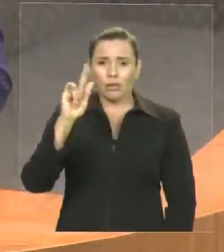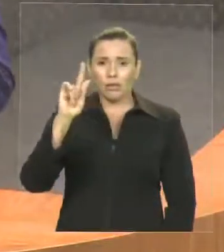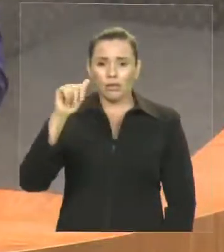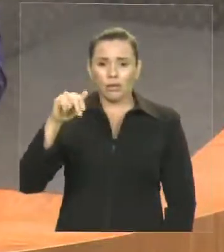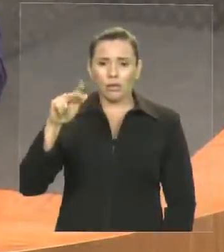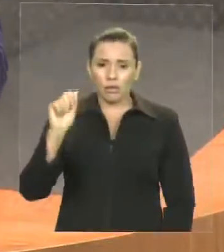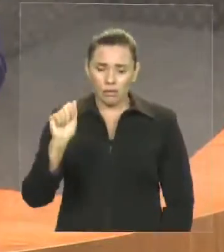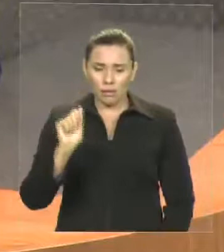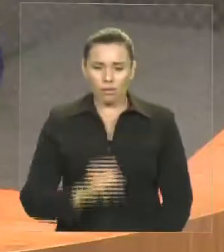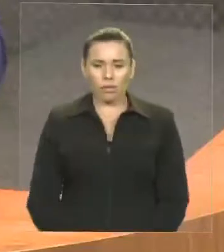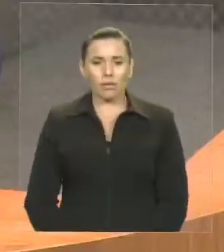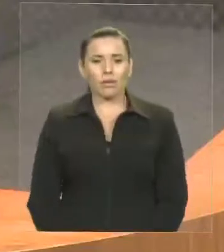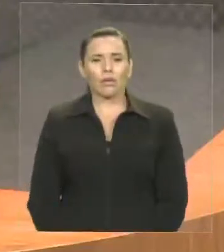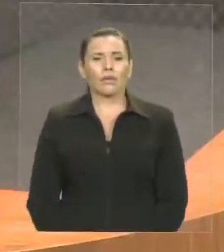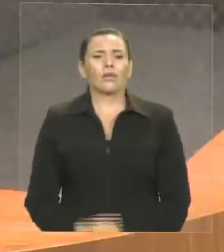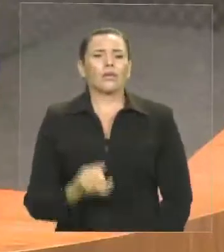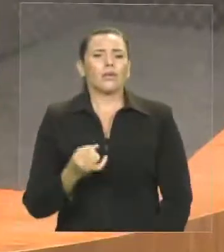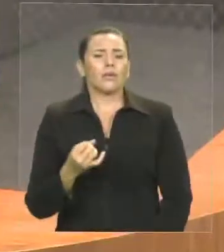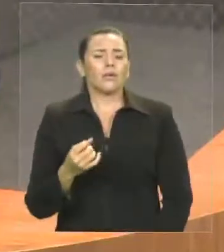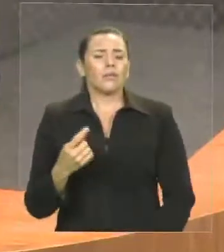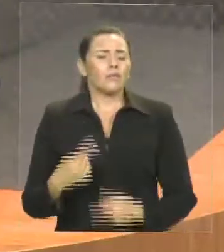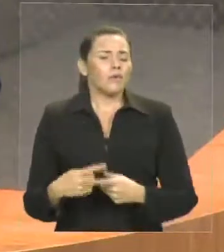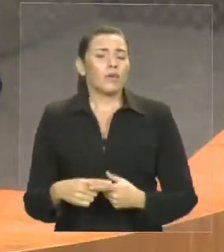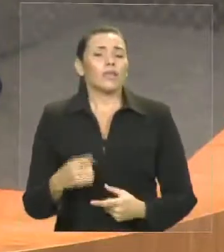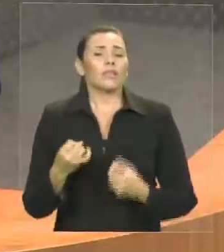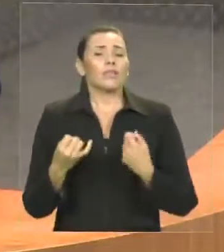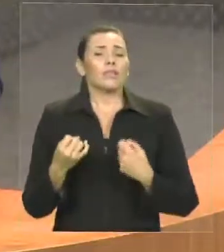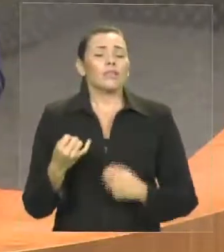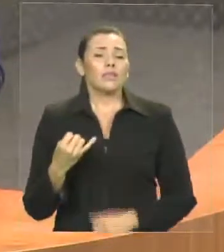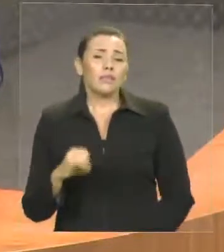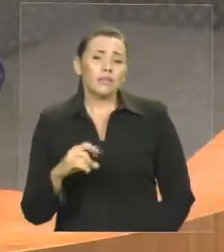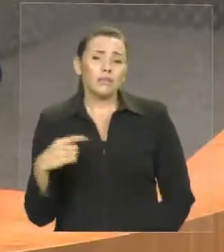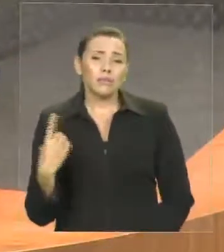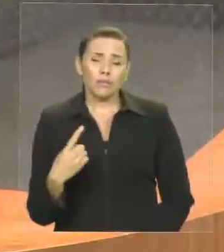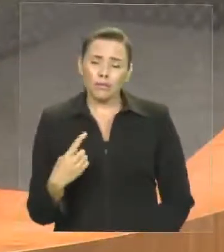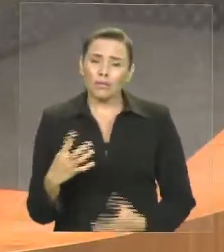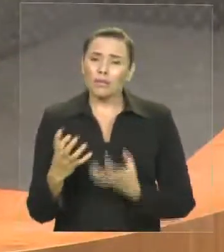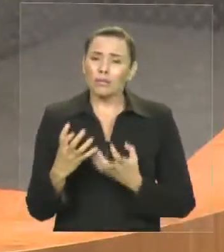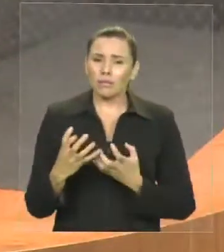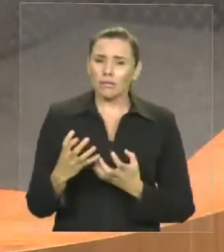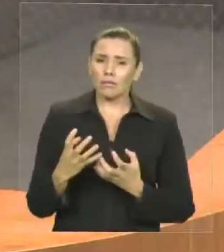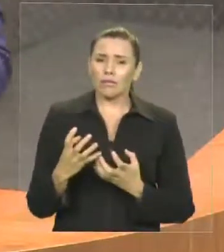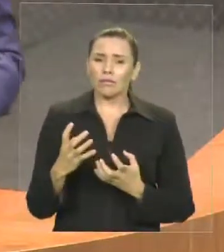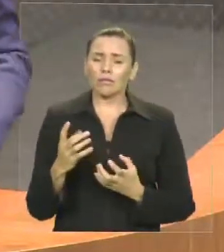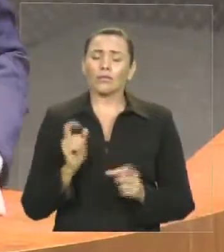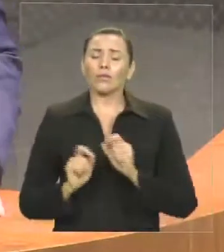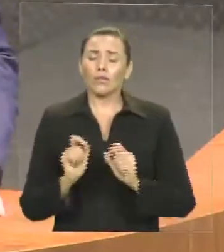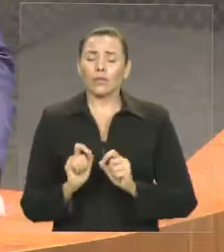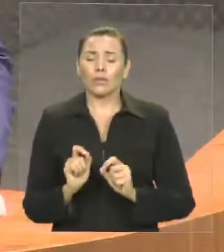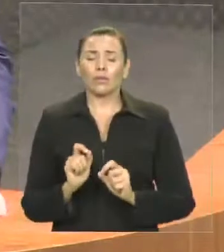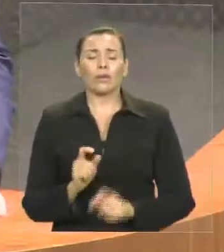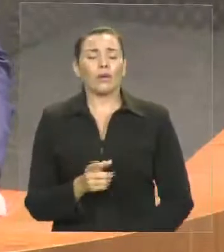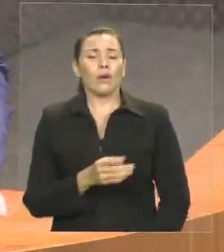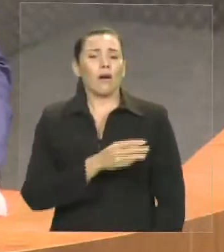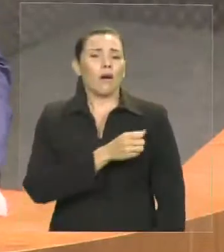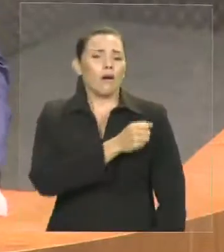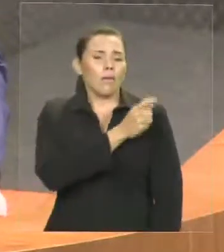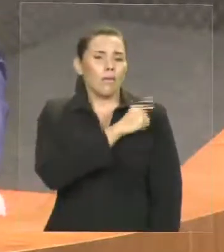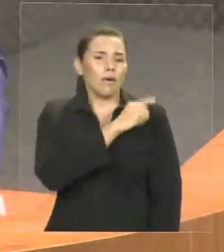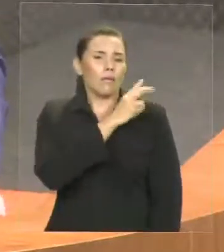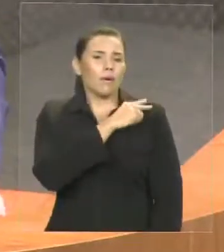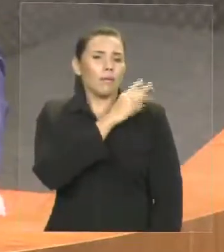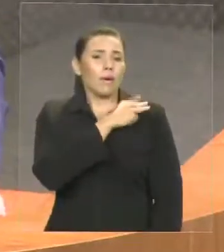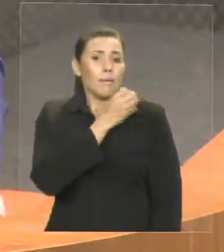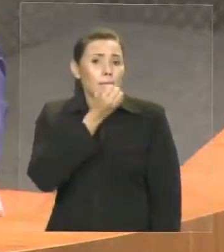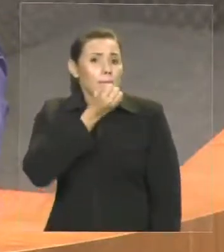desenvolver, é necessário investimento, é necessário que o ensino fundamental esteja bem. E aí o governo federal vai